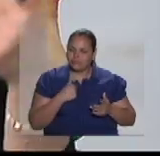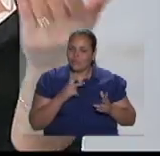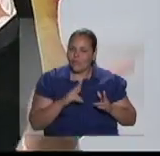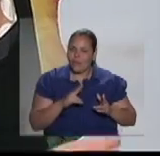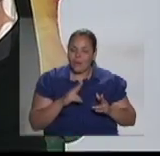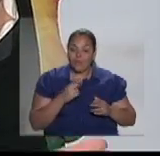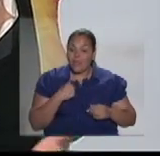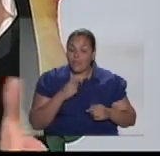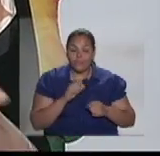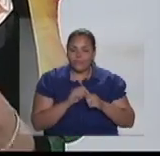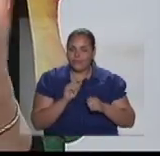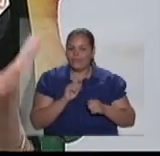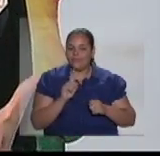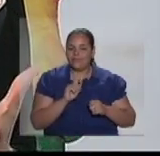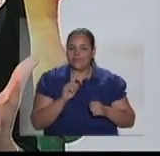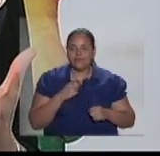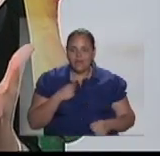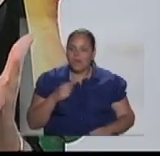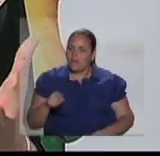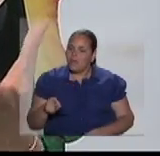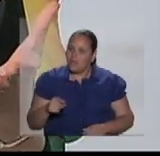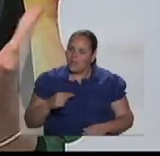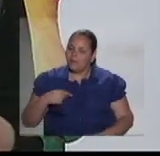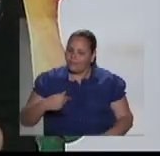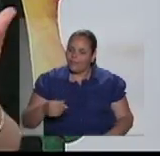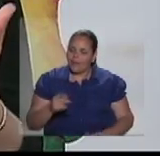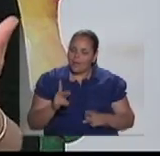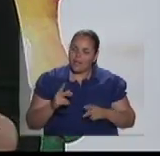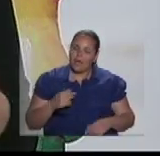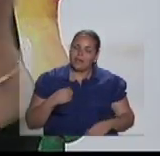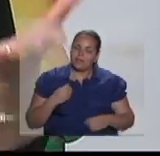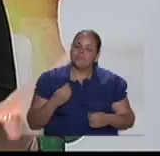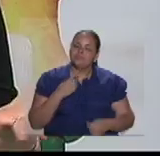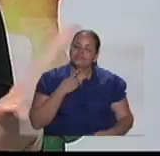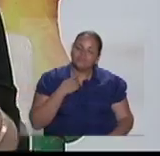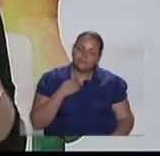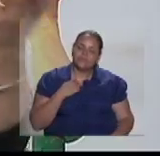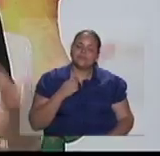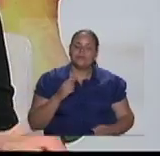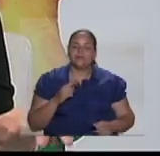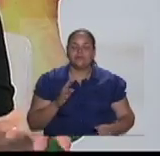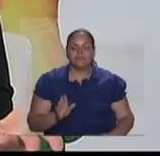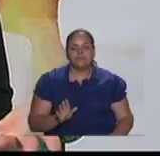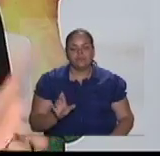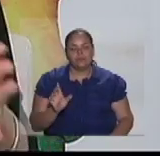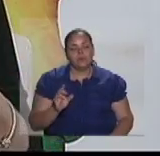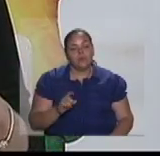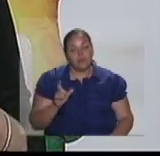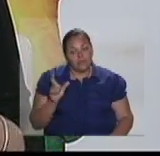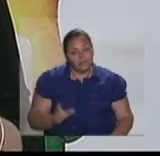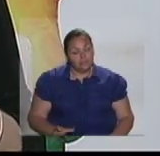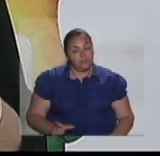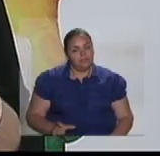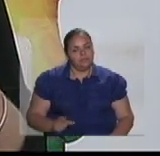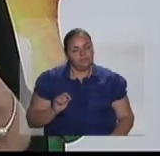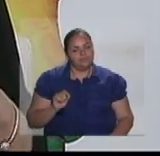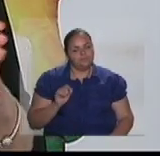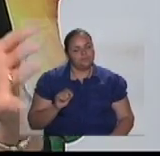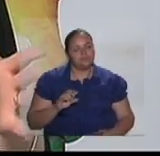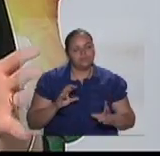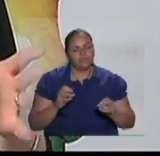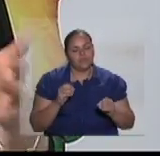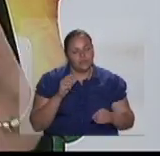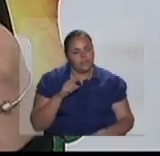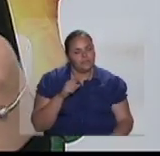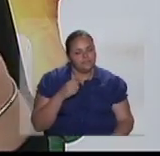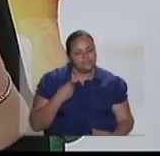E aí, claro, assim, um bebê normal, ele, no sentido, né, do desejo, regularmente, ele vem exatamente